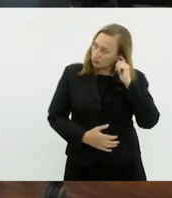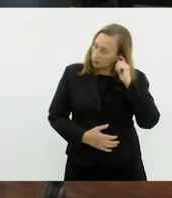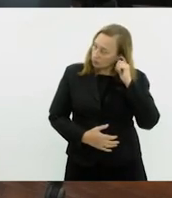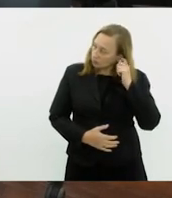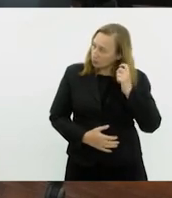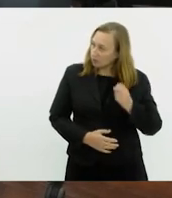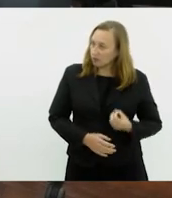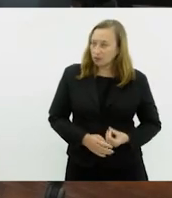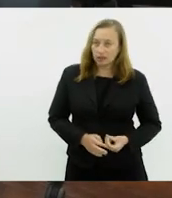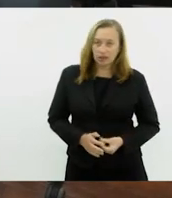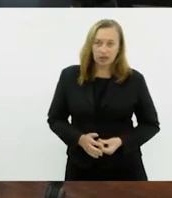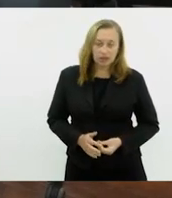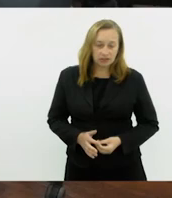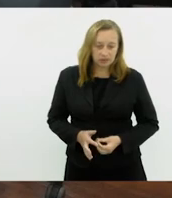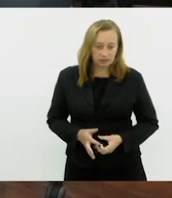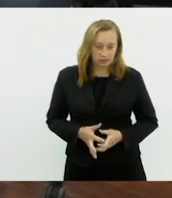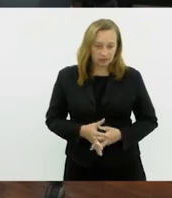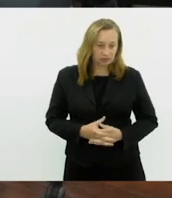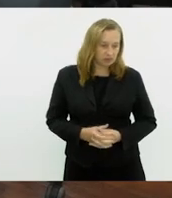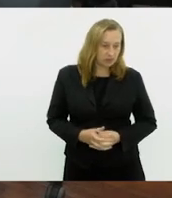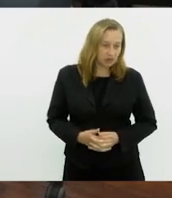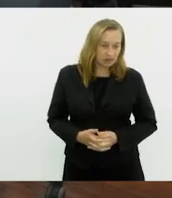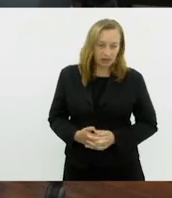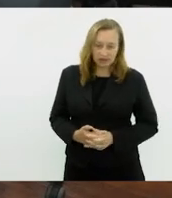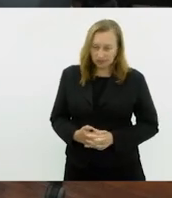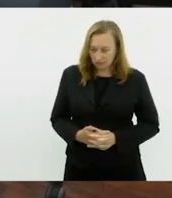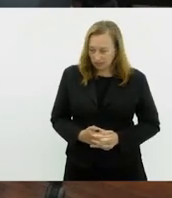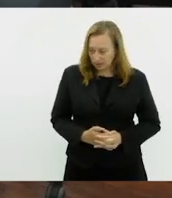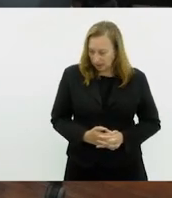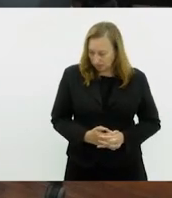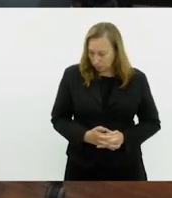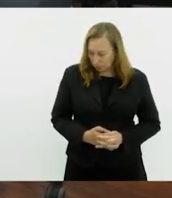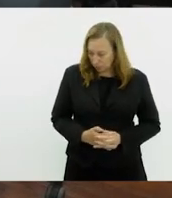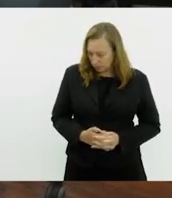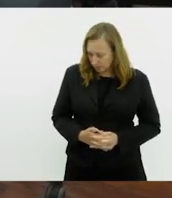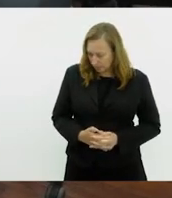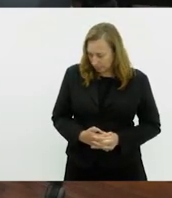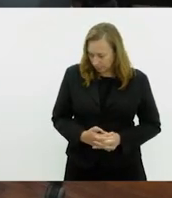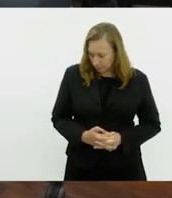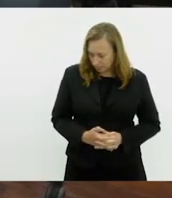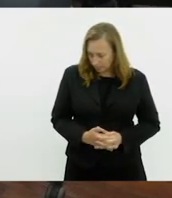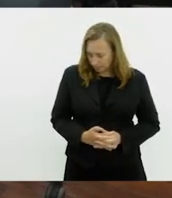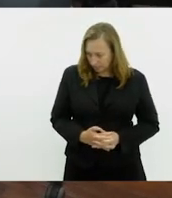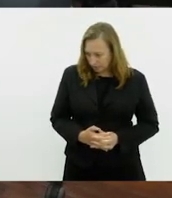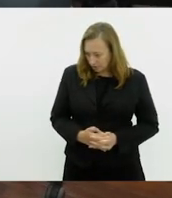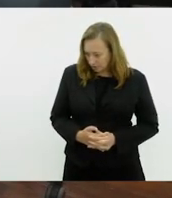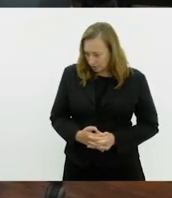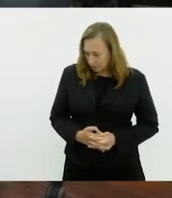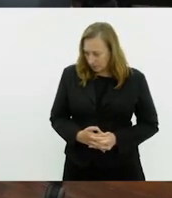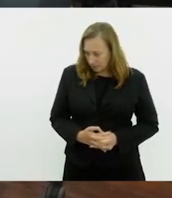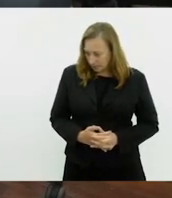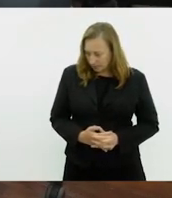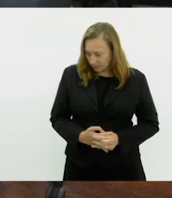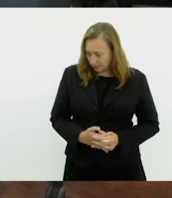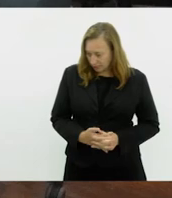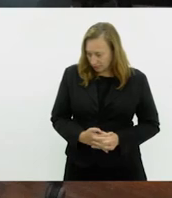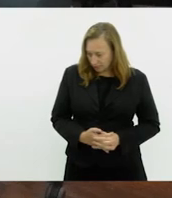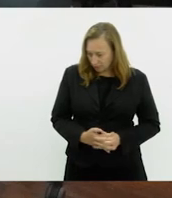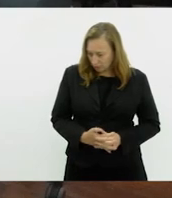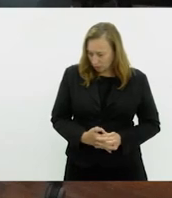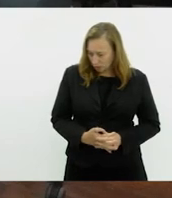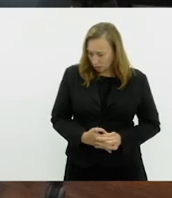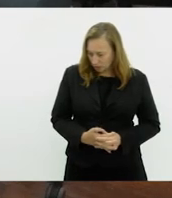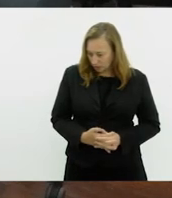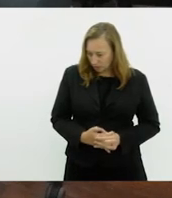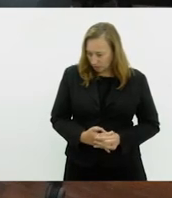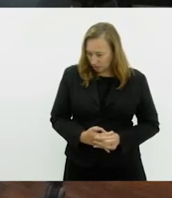Júlio peguei um caso igual seu do menino de Santa Marta e eu só consegui a liberdade provisória dele porque o menino